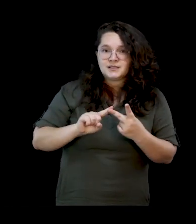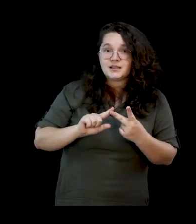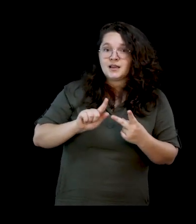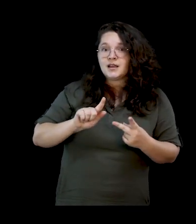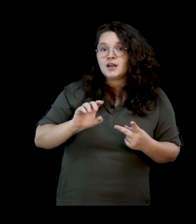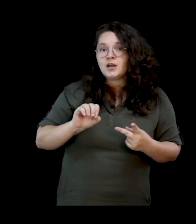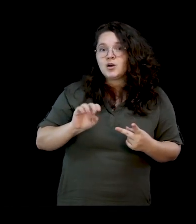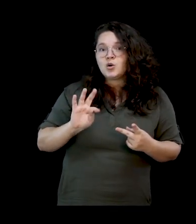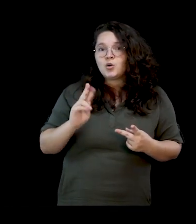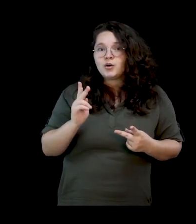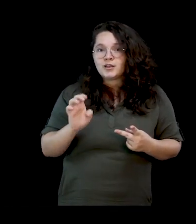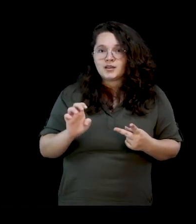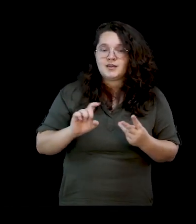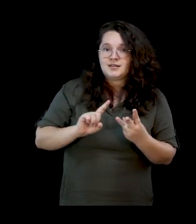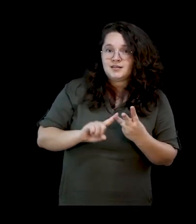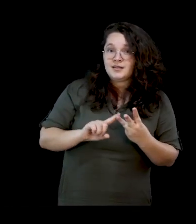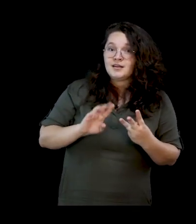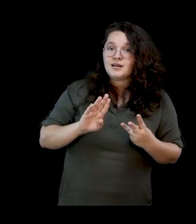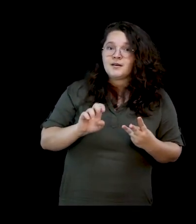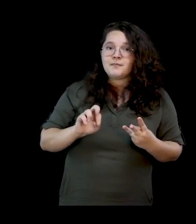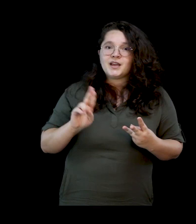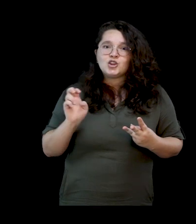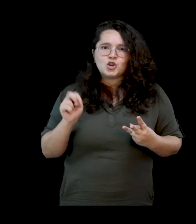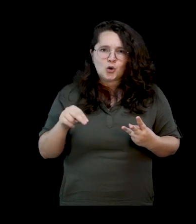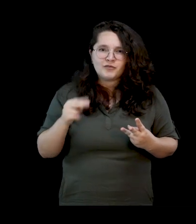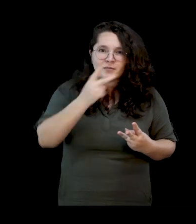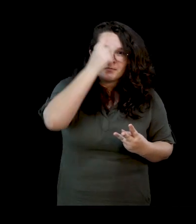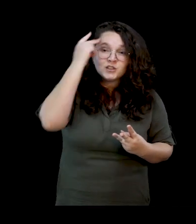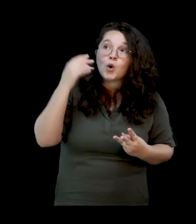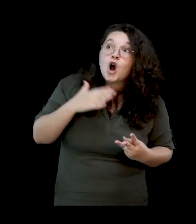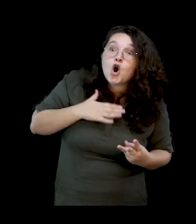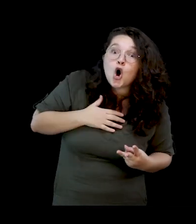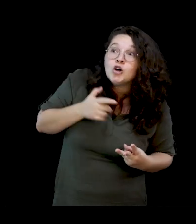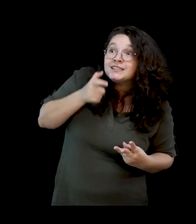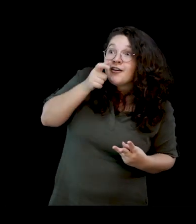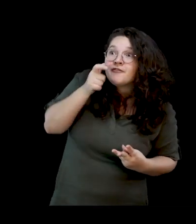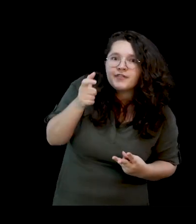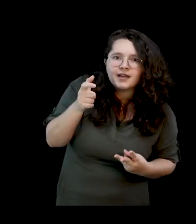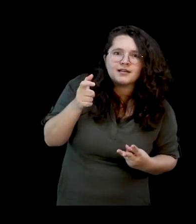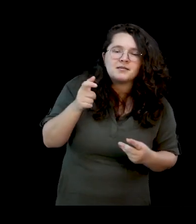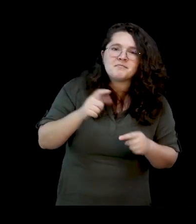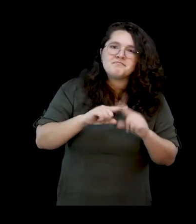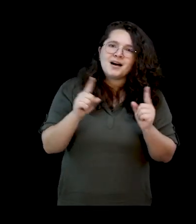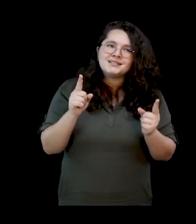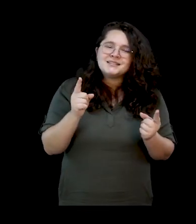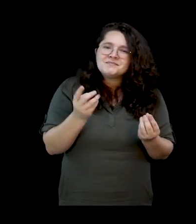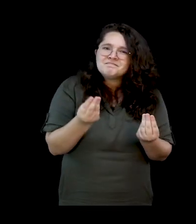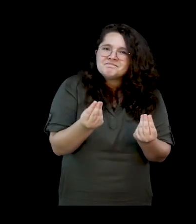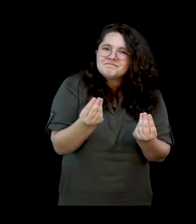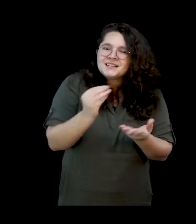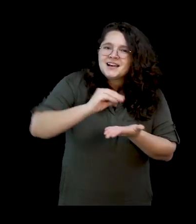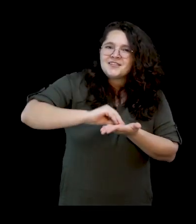Brahms serem os coparticipantes ou testemunhas